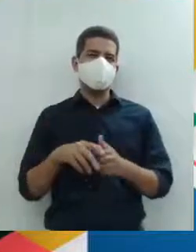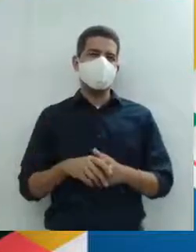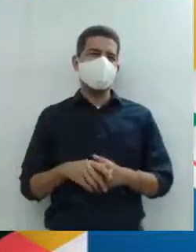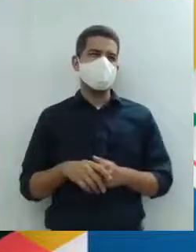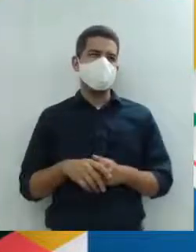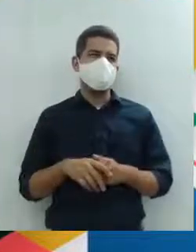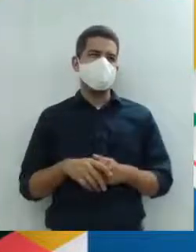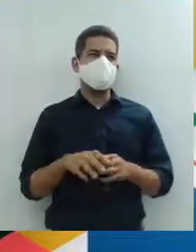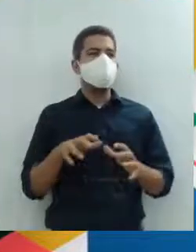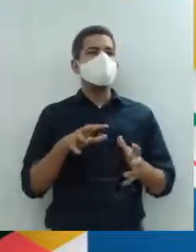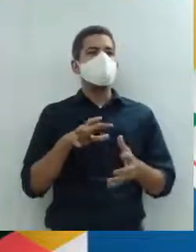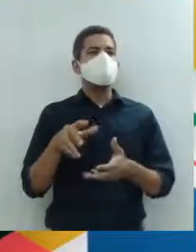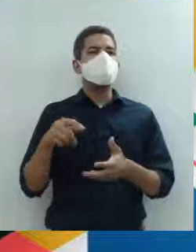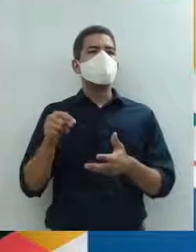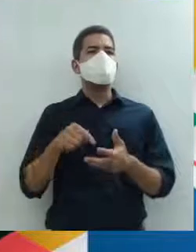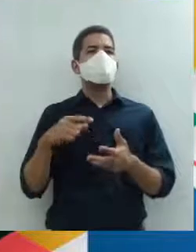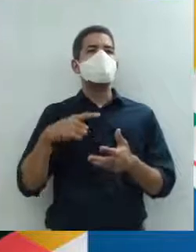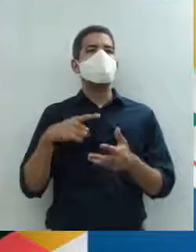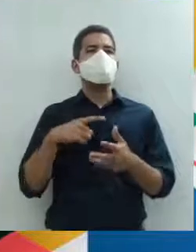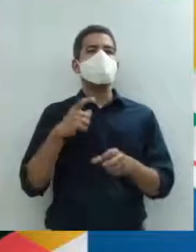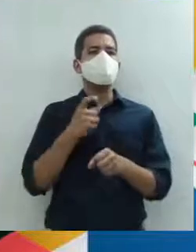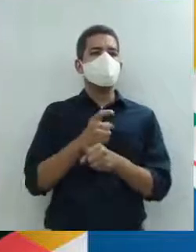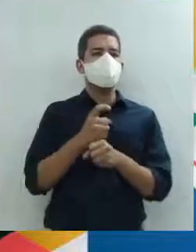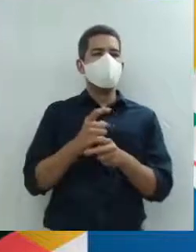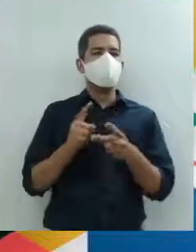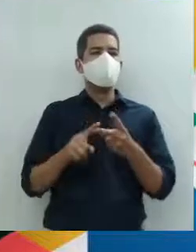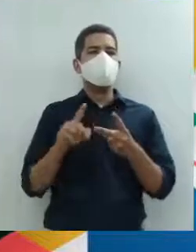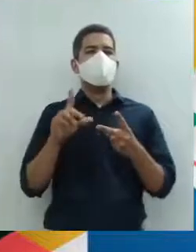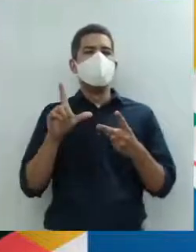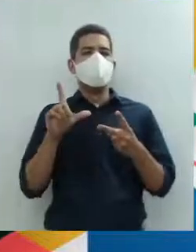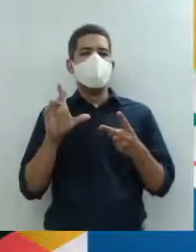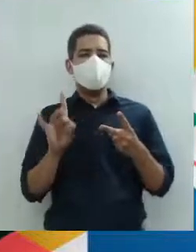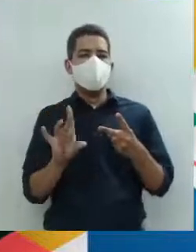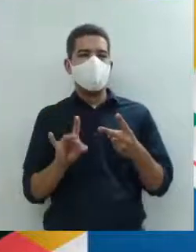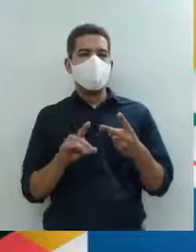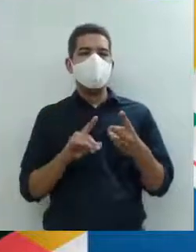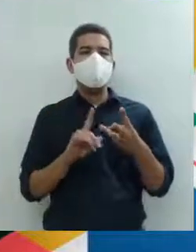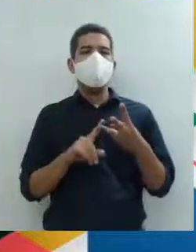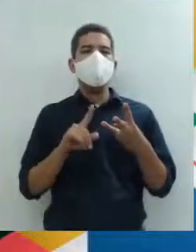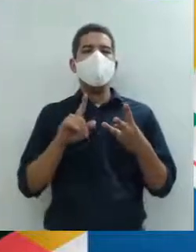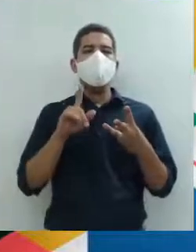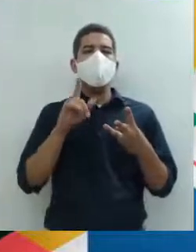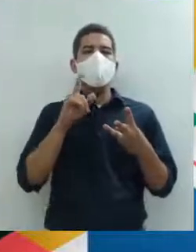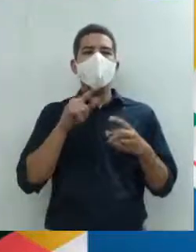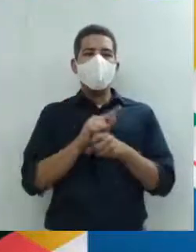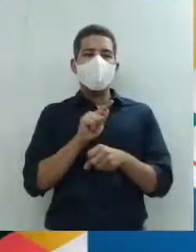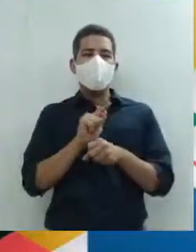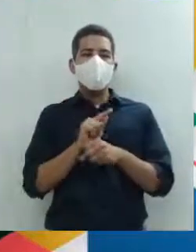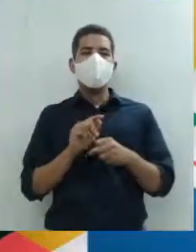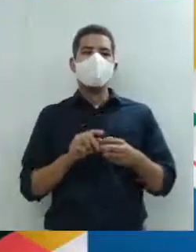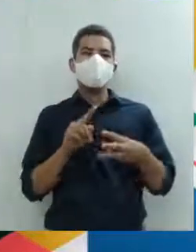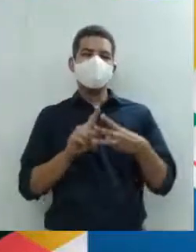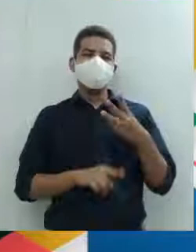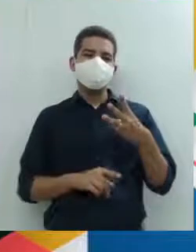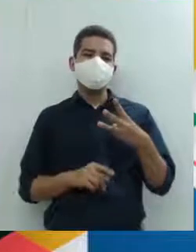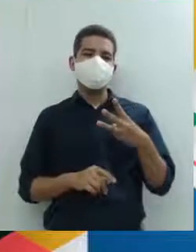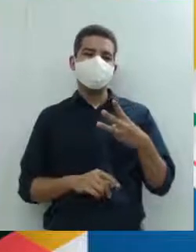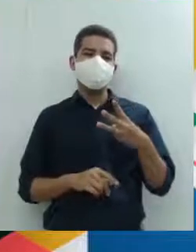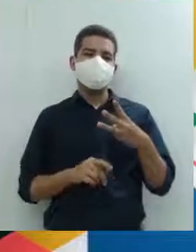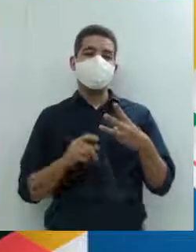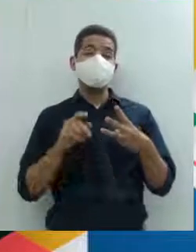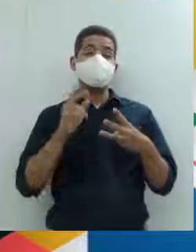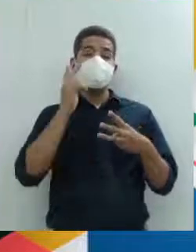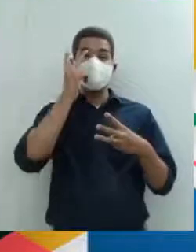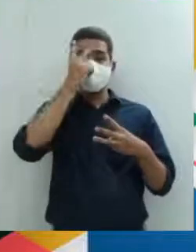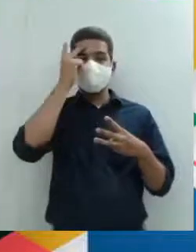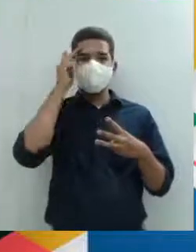é sólido, líquido e gasoso, né? E engraçado, porque a gente fica imaginando o ser humano como um ser sobrenatural,